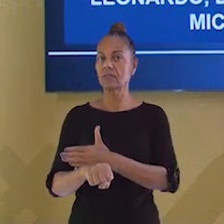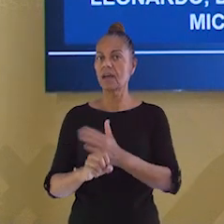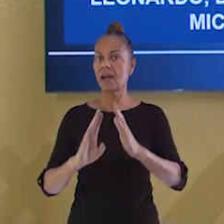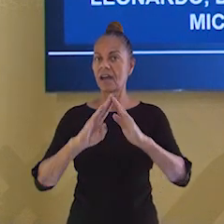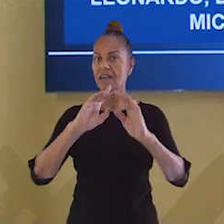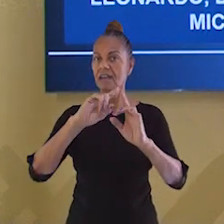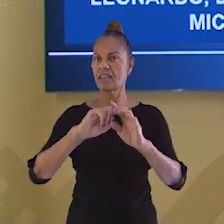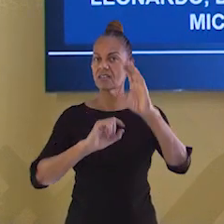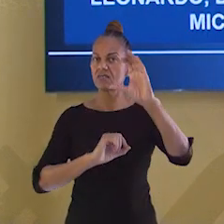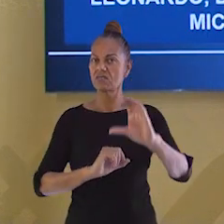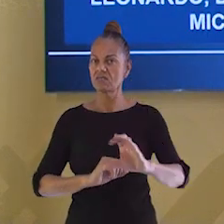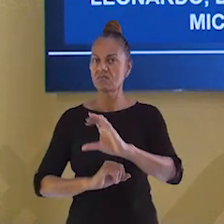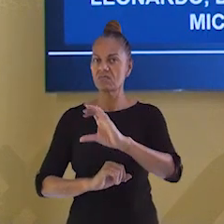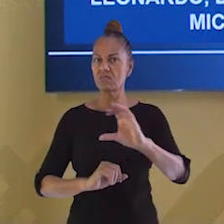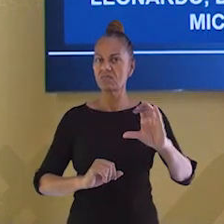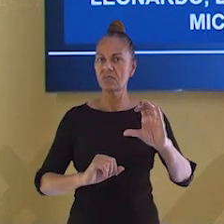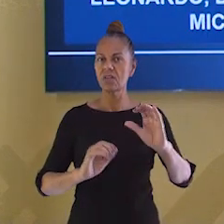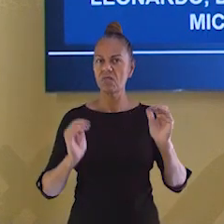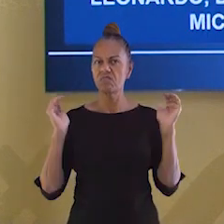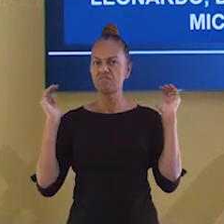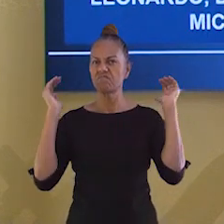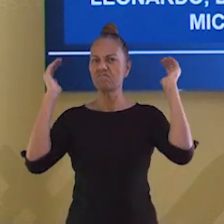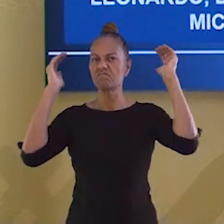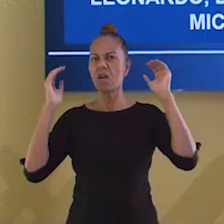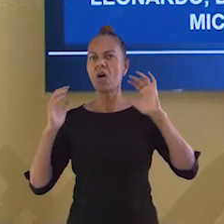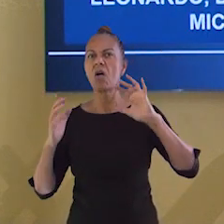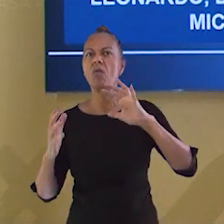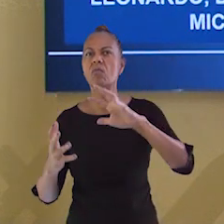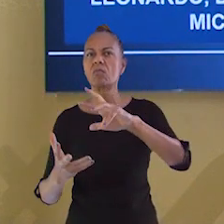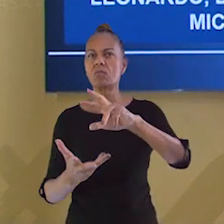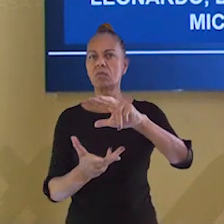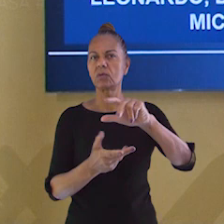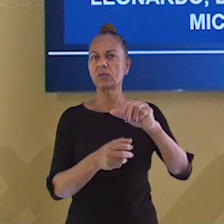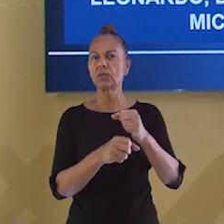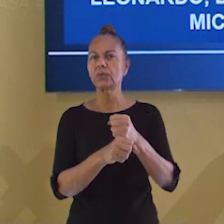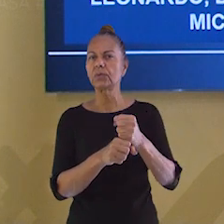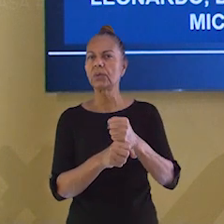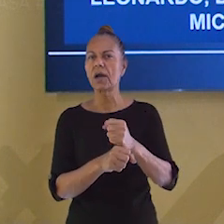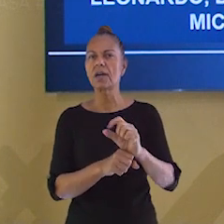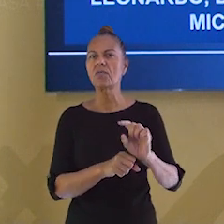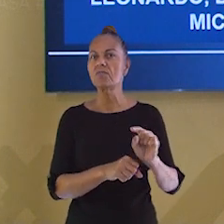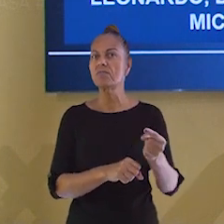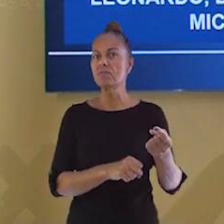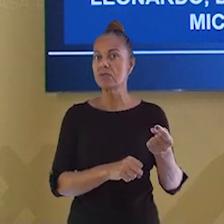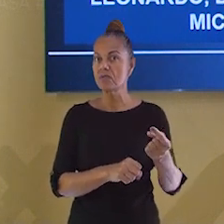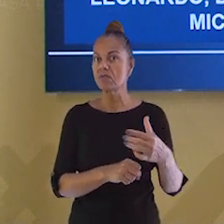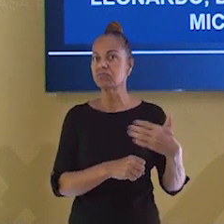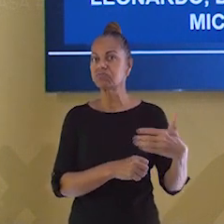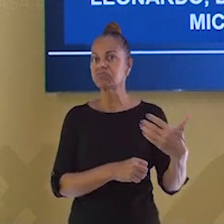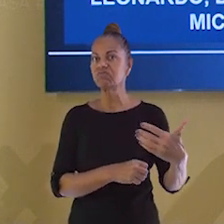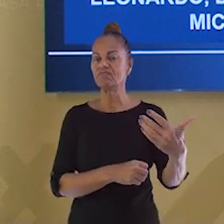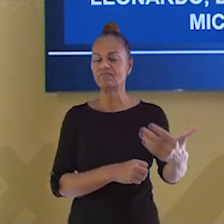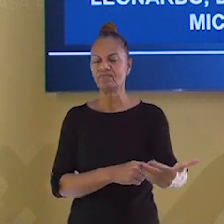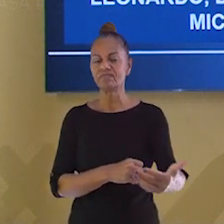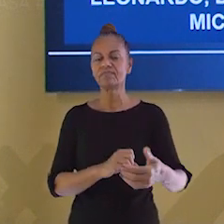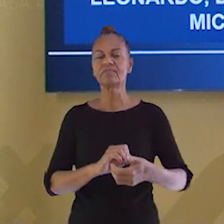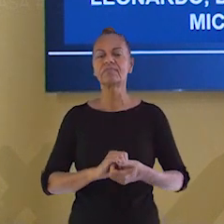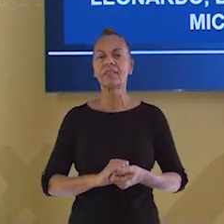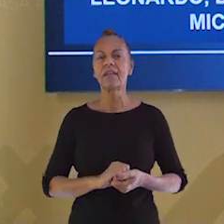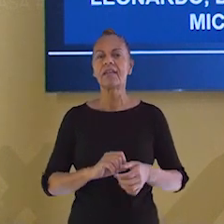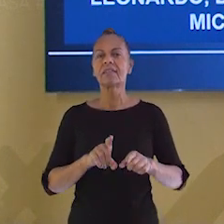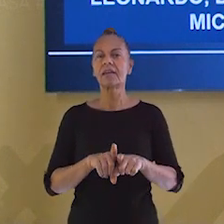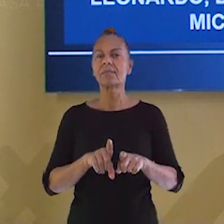no qual a Igreja Católica dominou o mundo e que durou praticamente 1000 anos. Definimos que